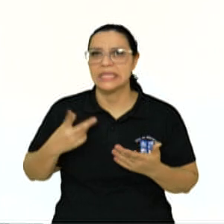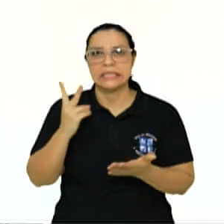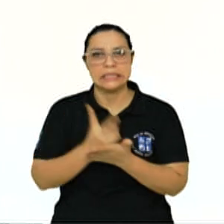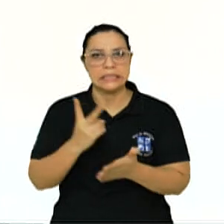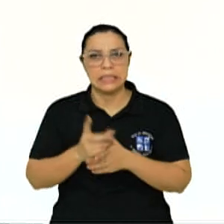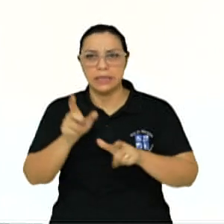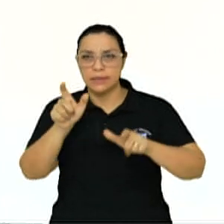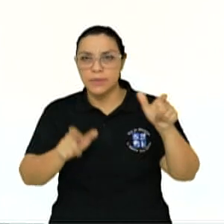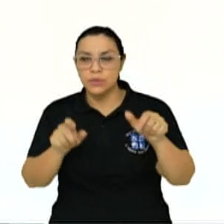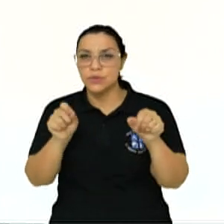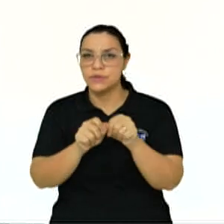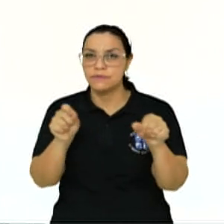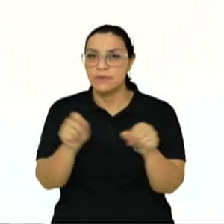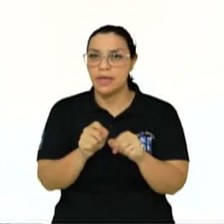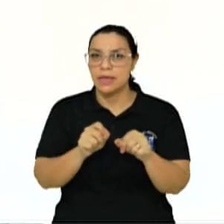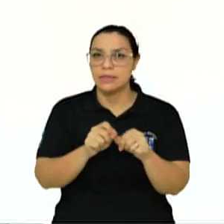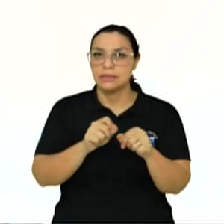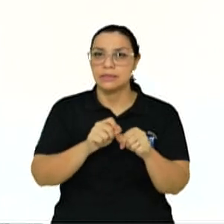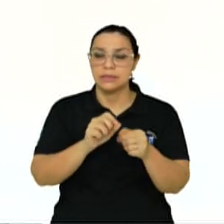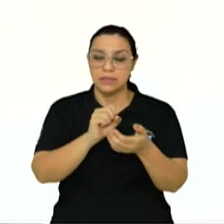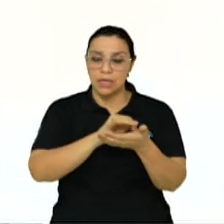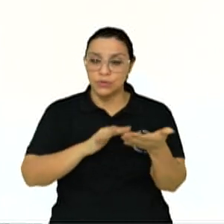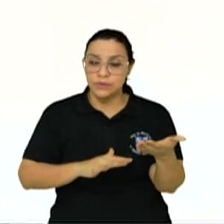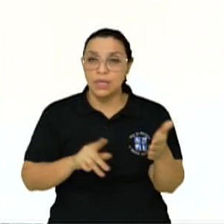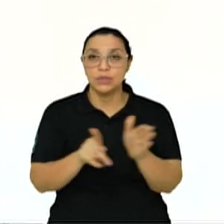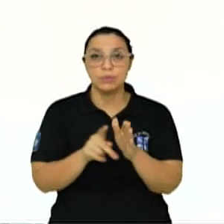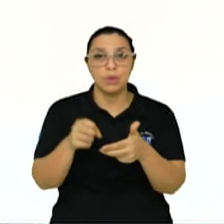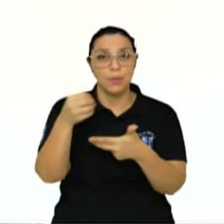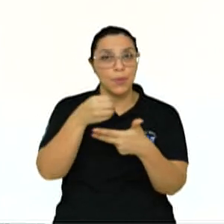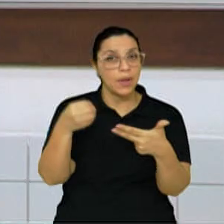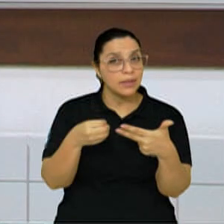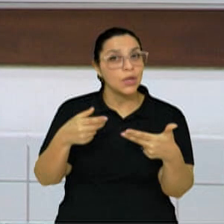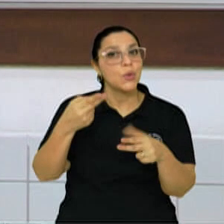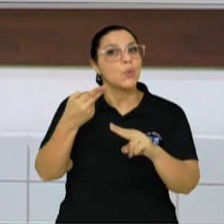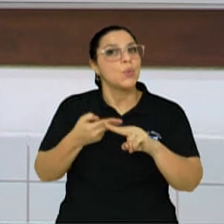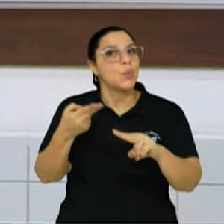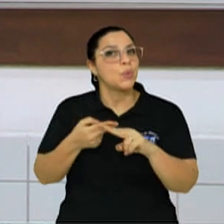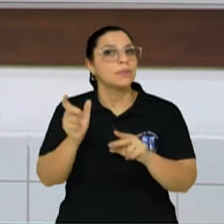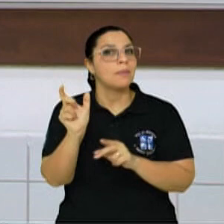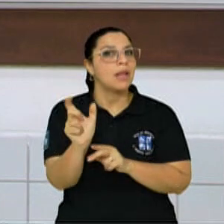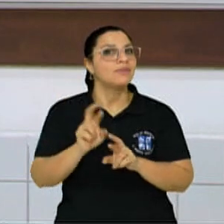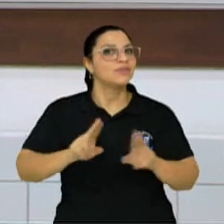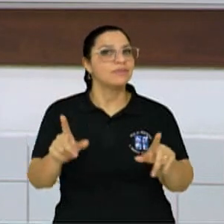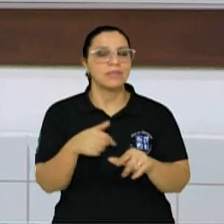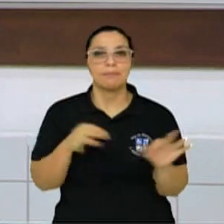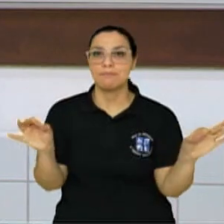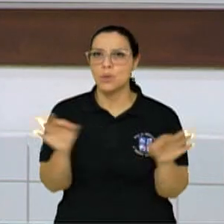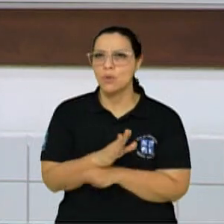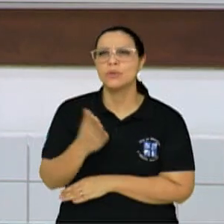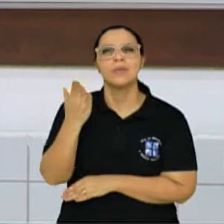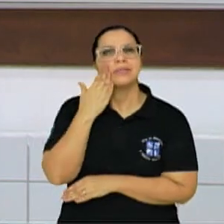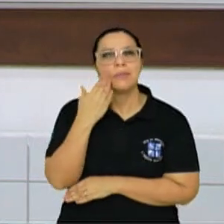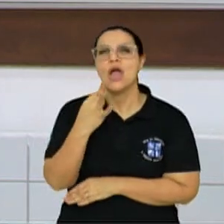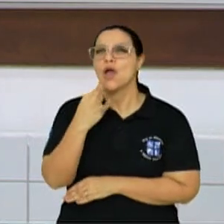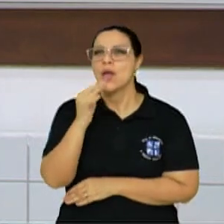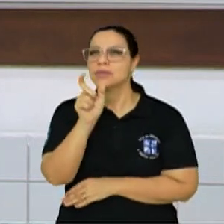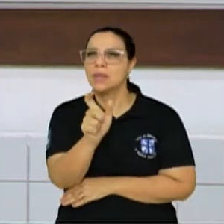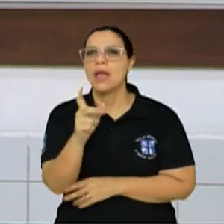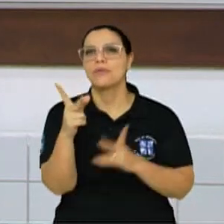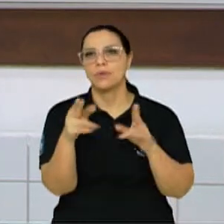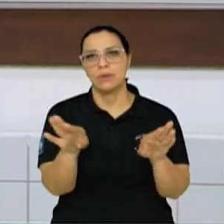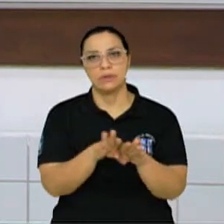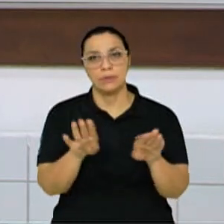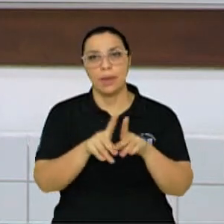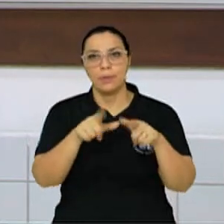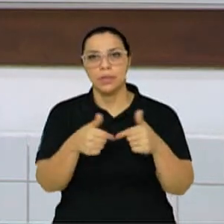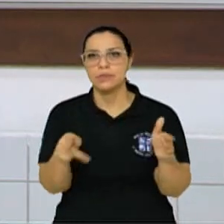as pessoas que elaboram questões para o Enem não usam a mesma linguagem. Você tem que estar preparado para todas. Então, eu não posso